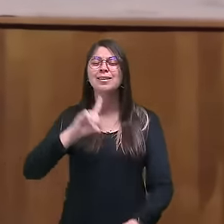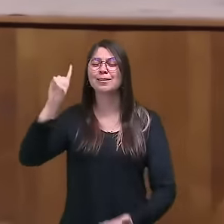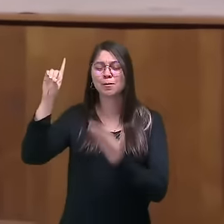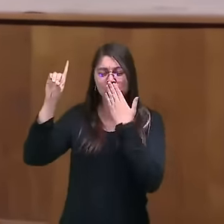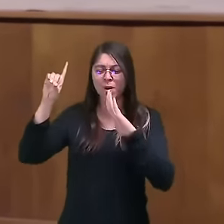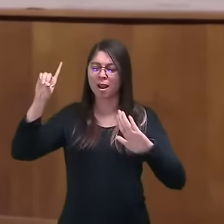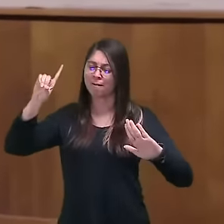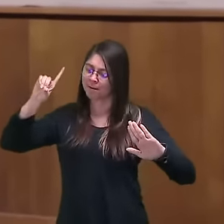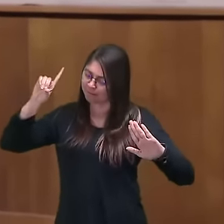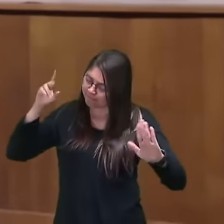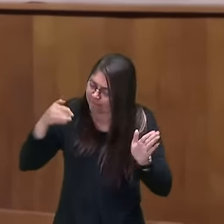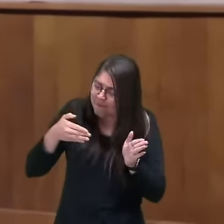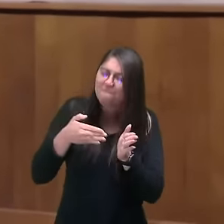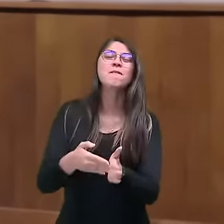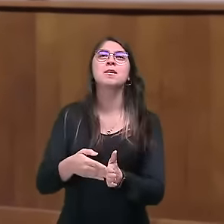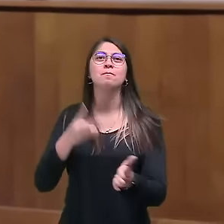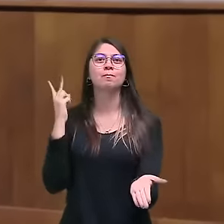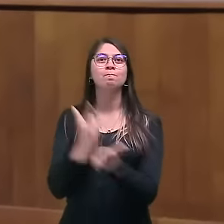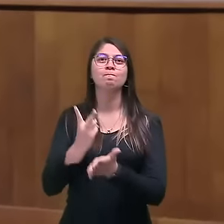pé.